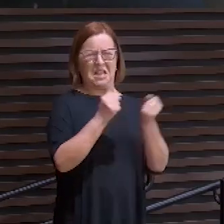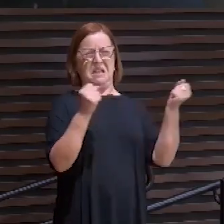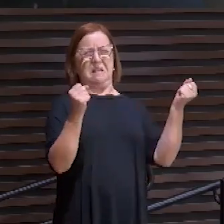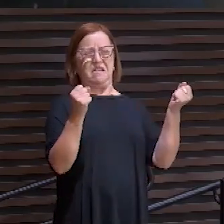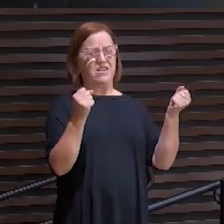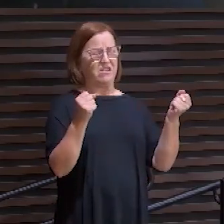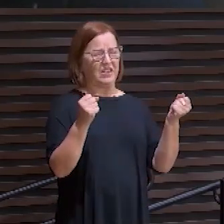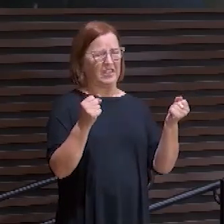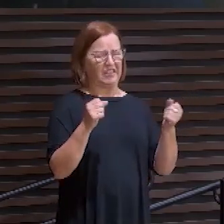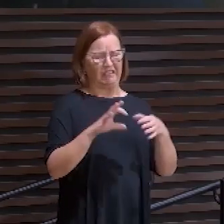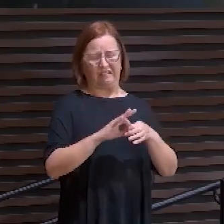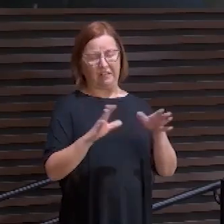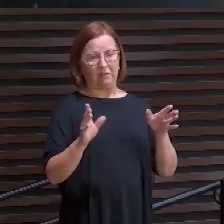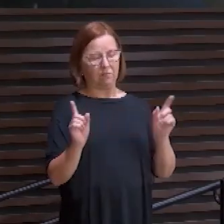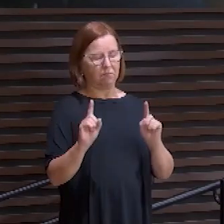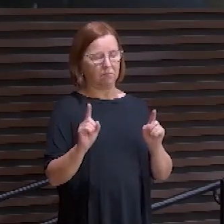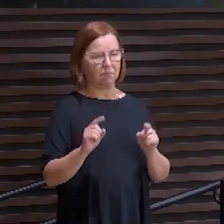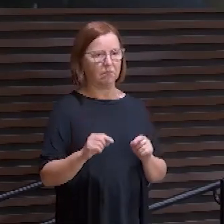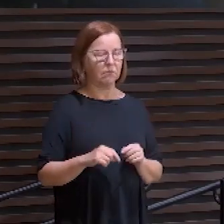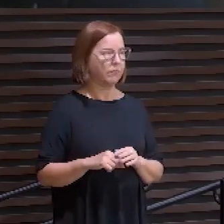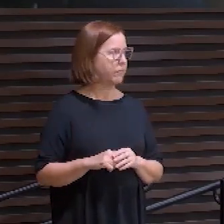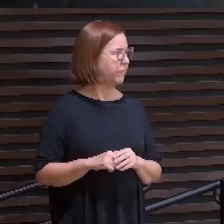Quinto, elogie